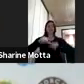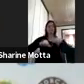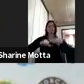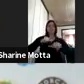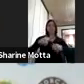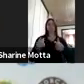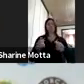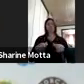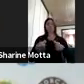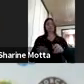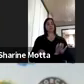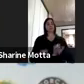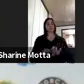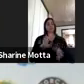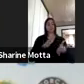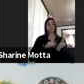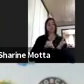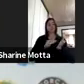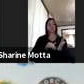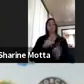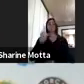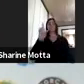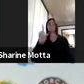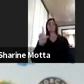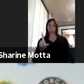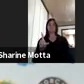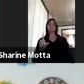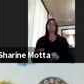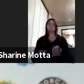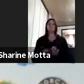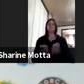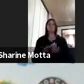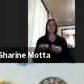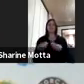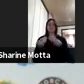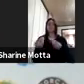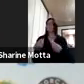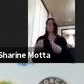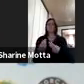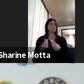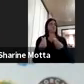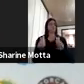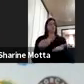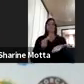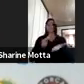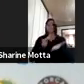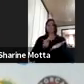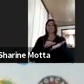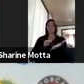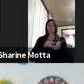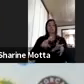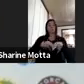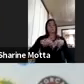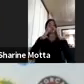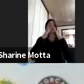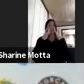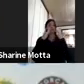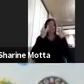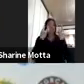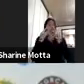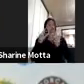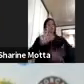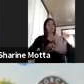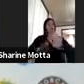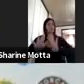mudado, tirando nossos direitos e nos precarizando. Então, temos que ficar atentos, gente,